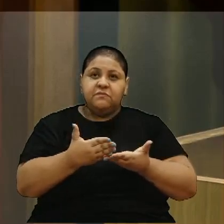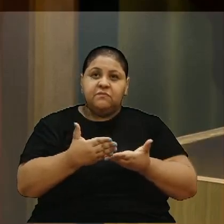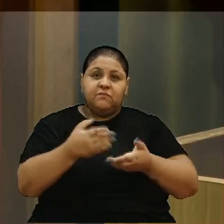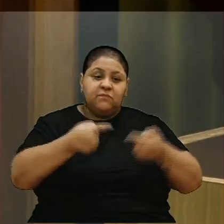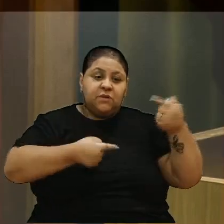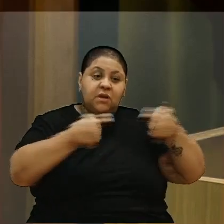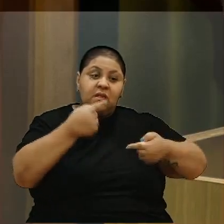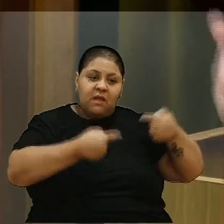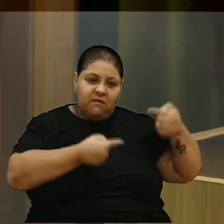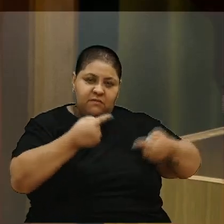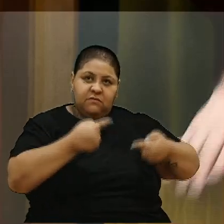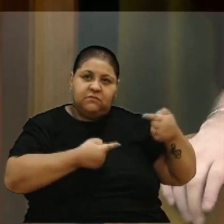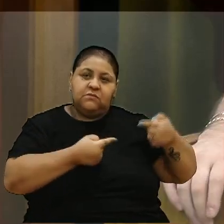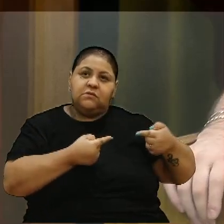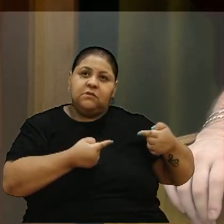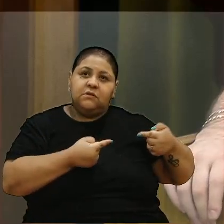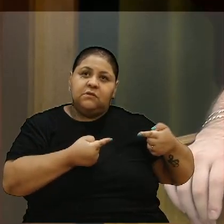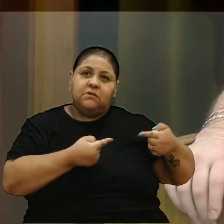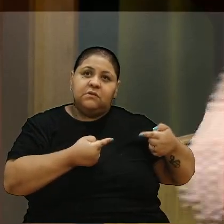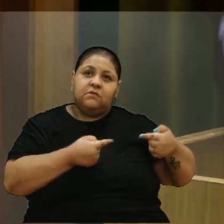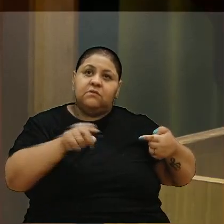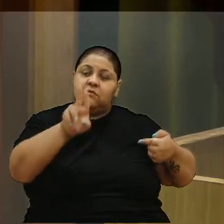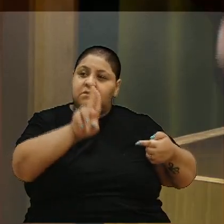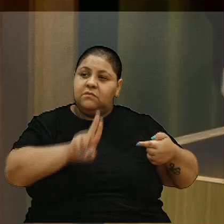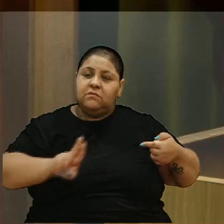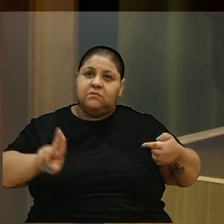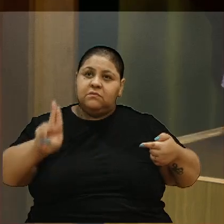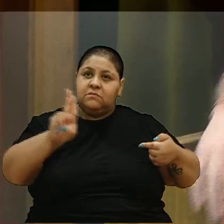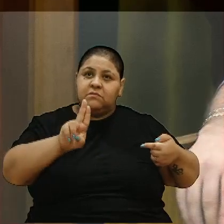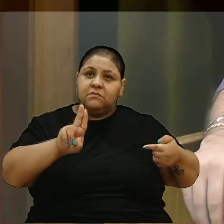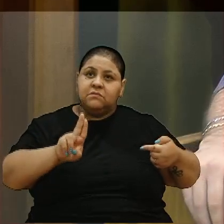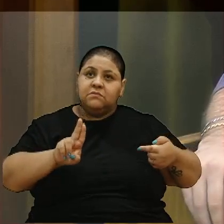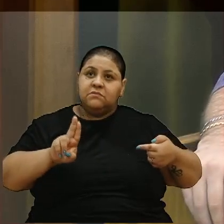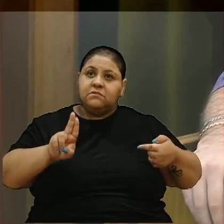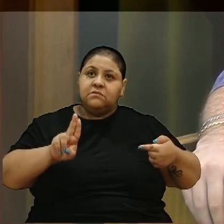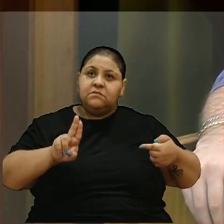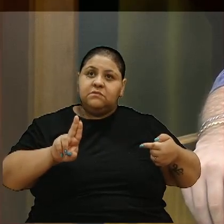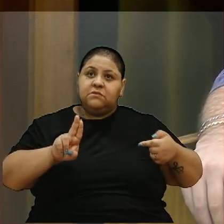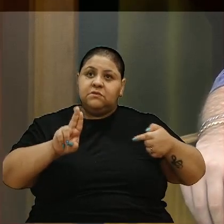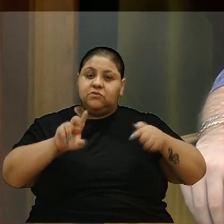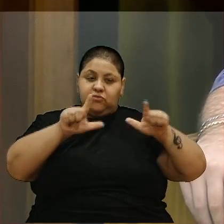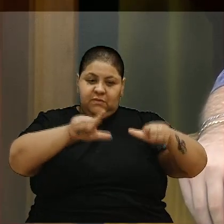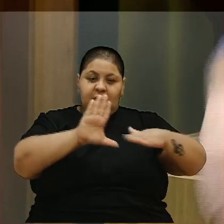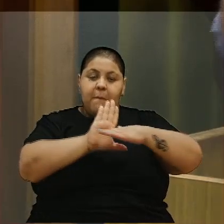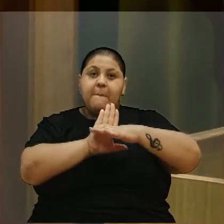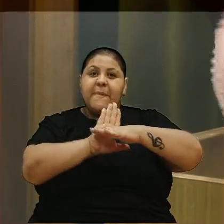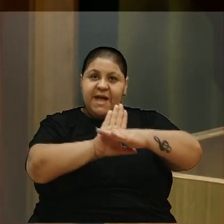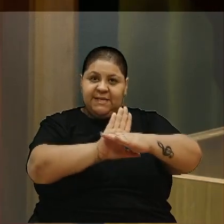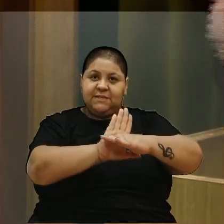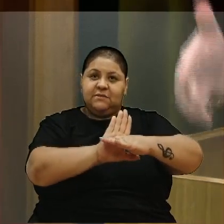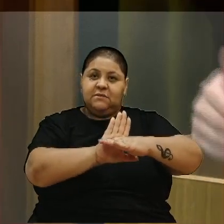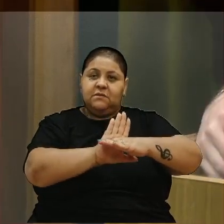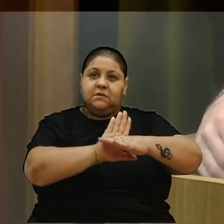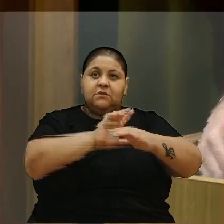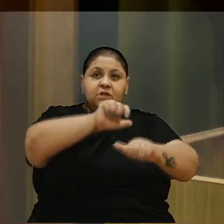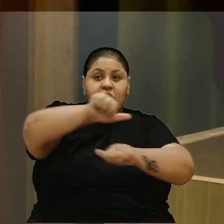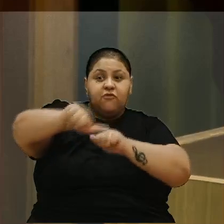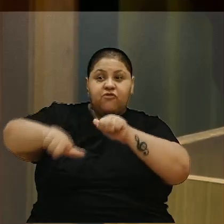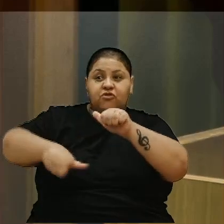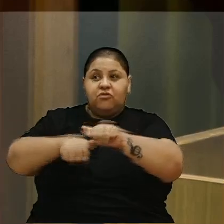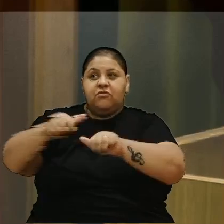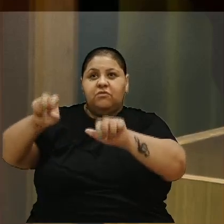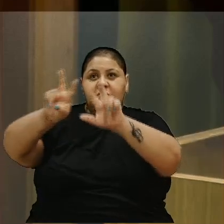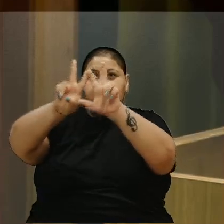debatendo sobre a questão da utilização e a ocupação da Maesa, e que foi tocado o assunto